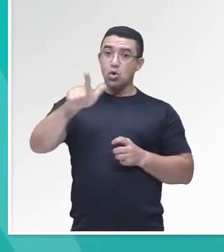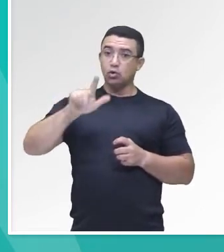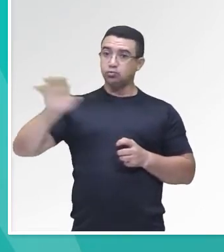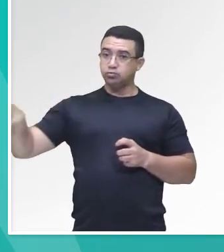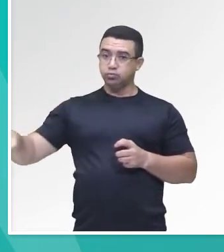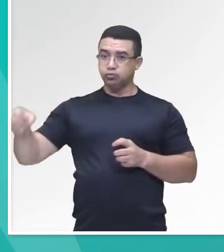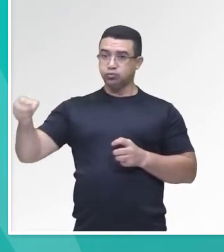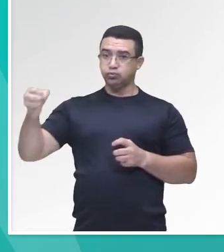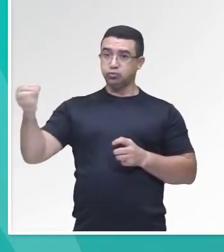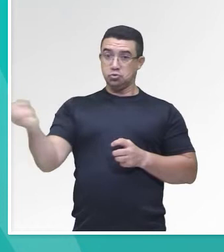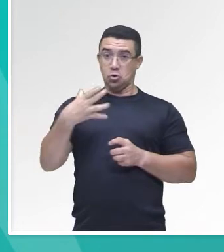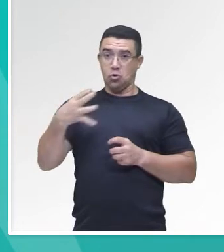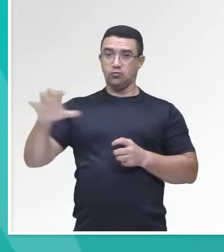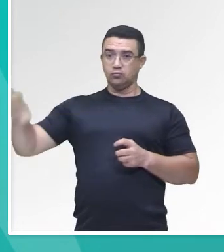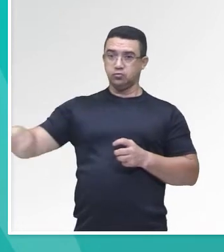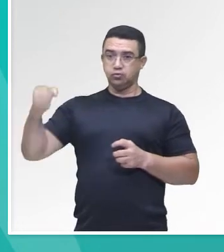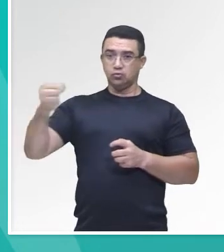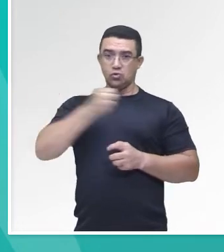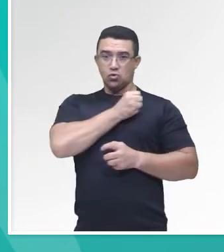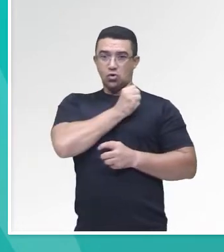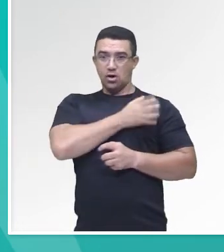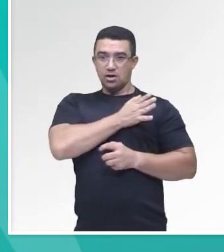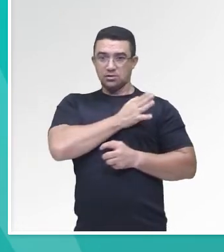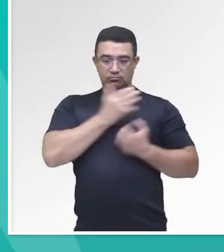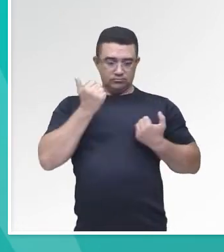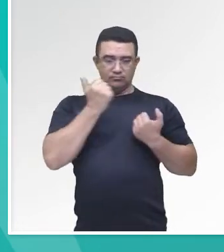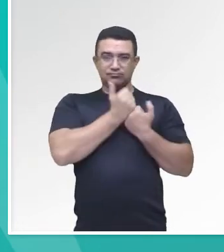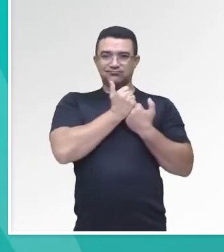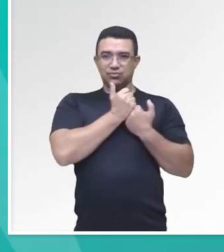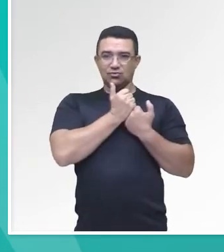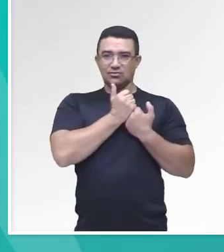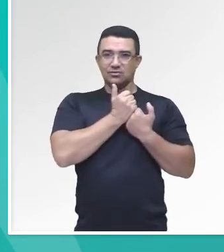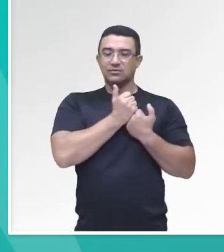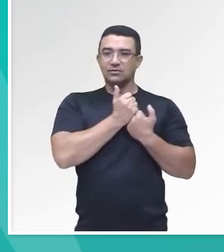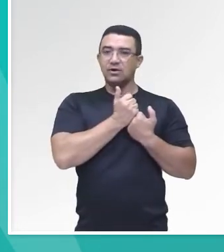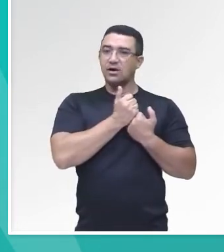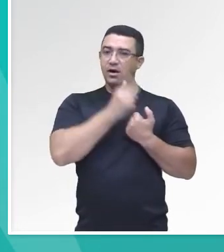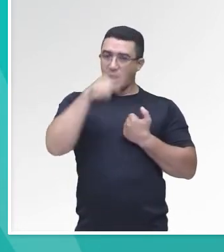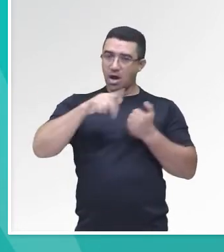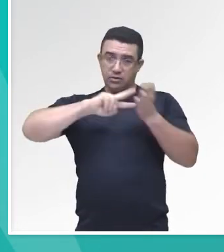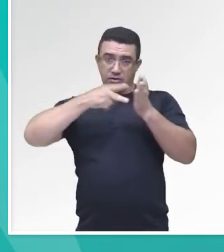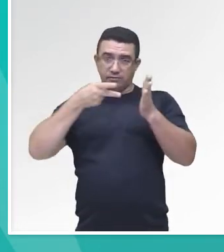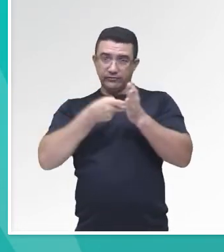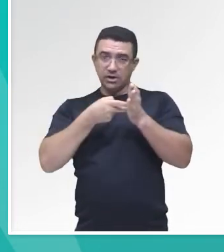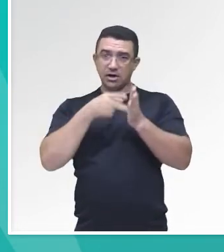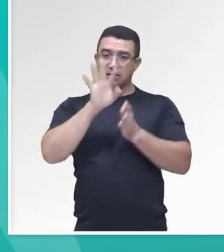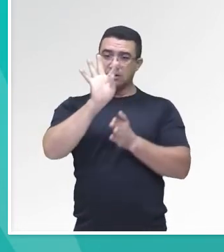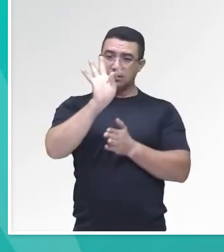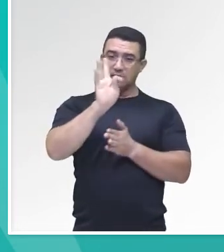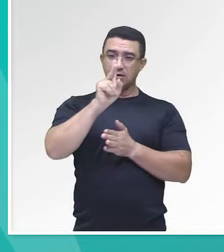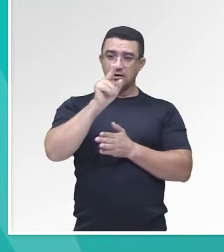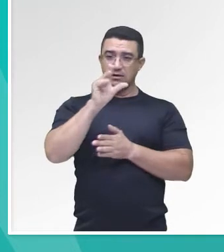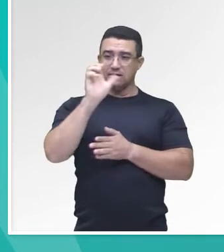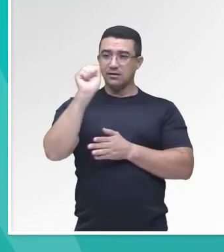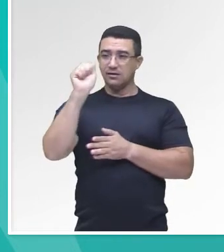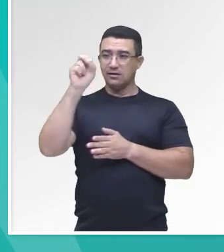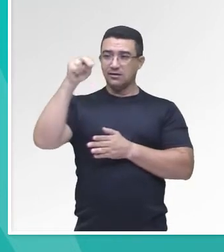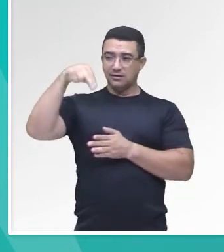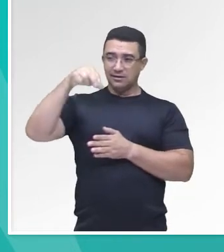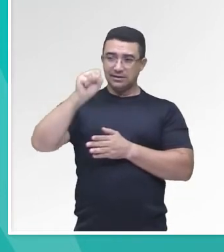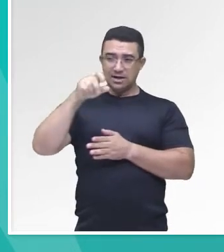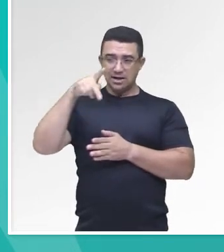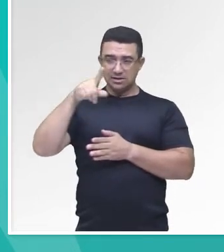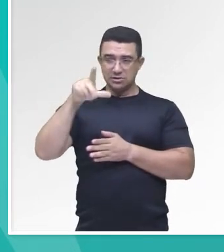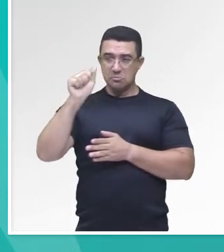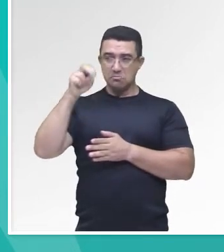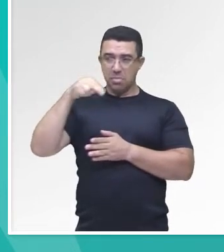que significa a palavra transplante, ok? Então, aqui eu tenho um sentido denotativo,